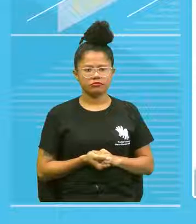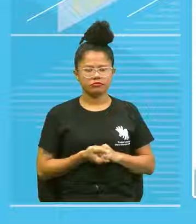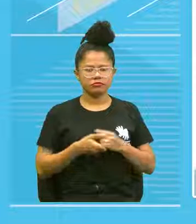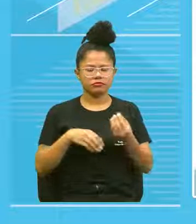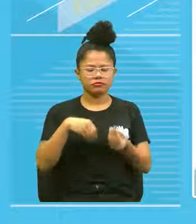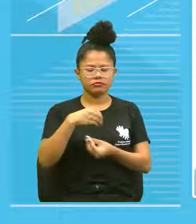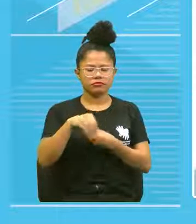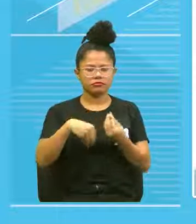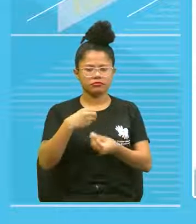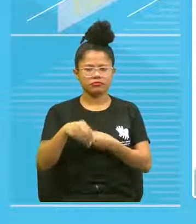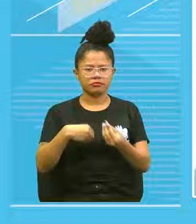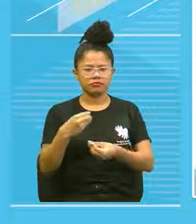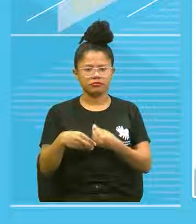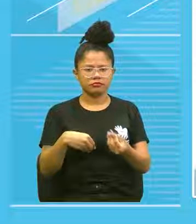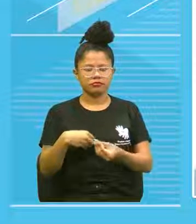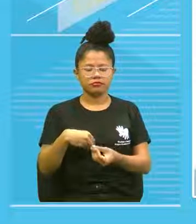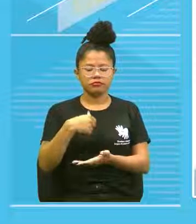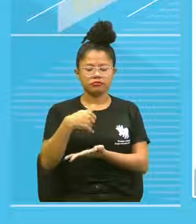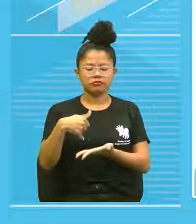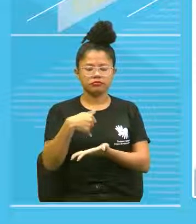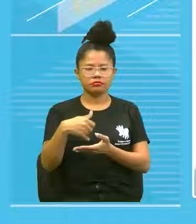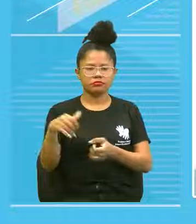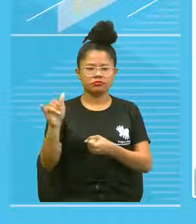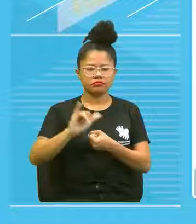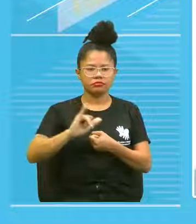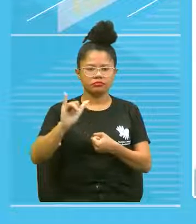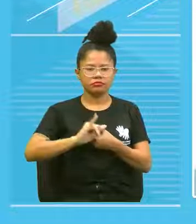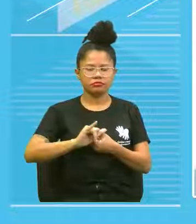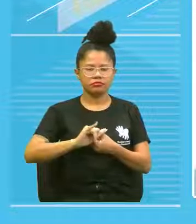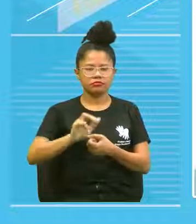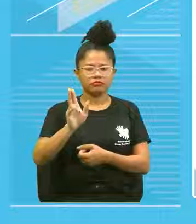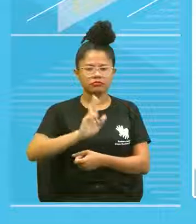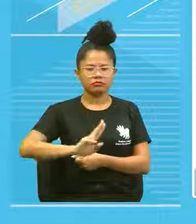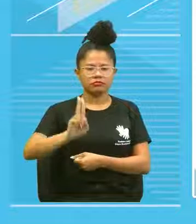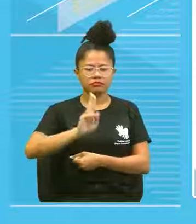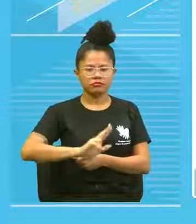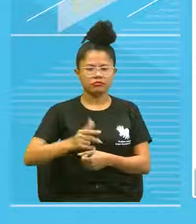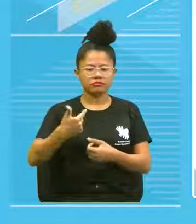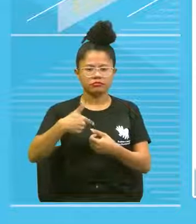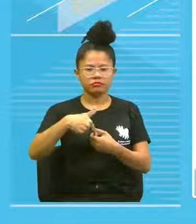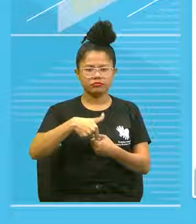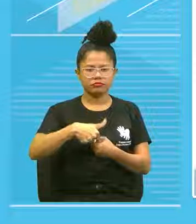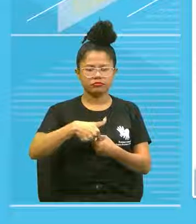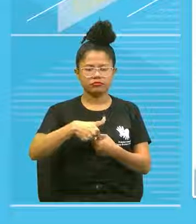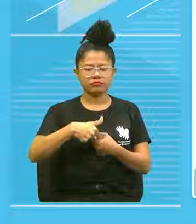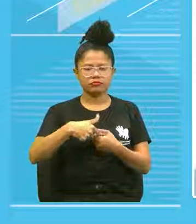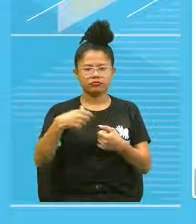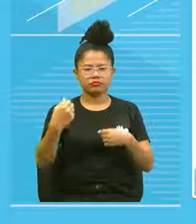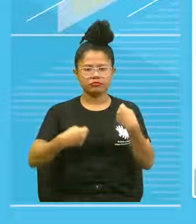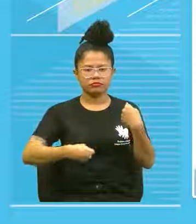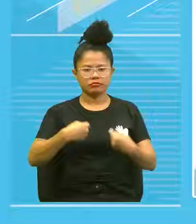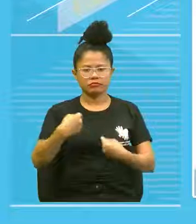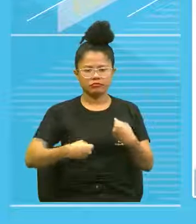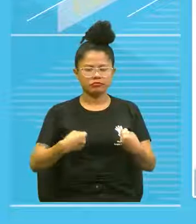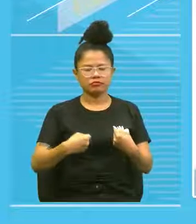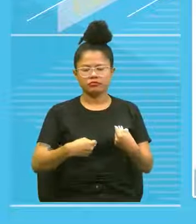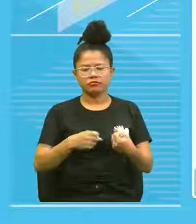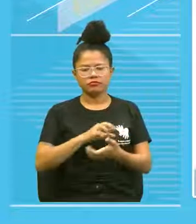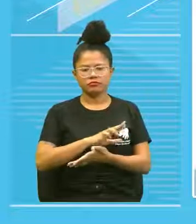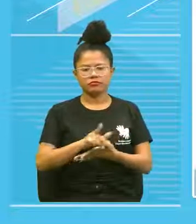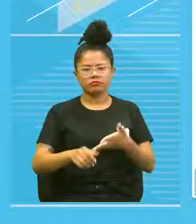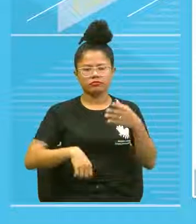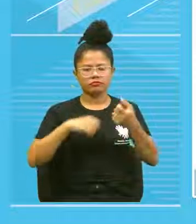do petróleo o e consumido nos automóveis nas Siderúrgicas termelétricas